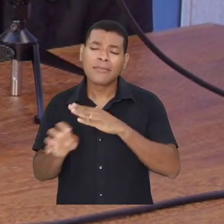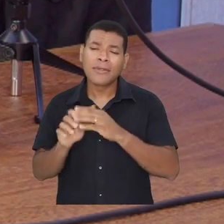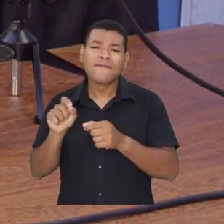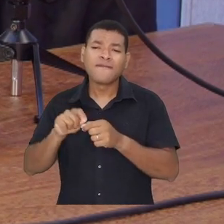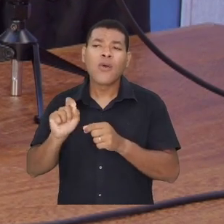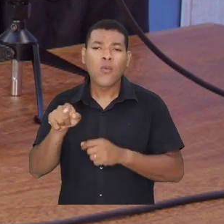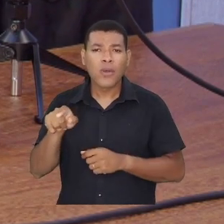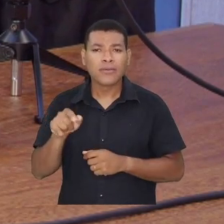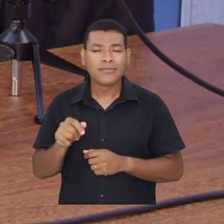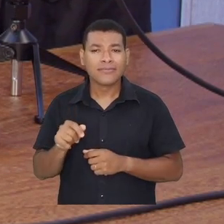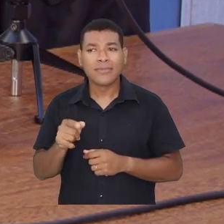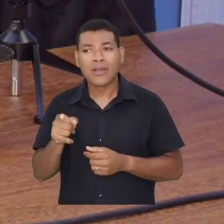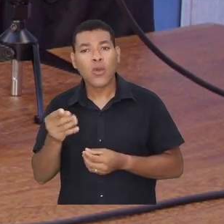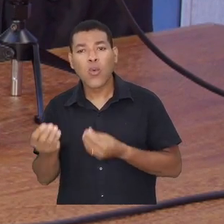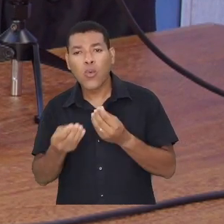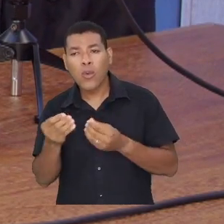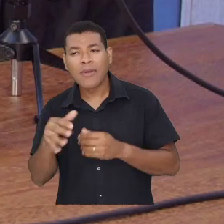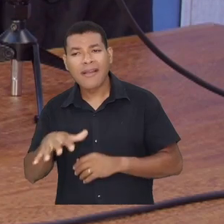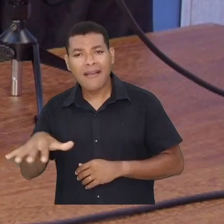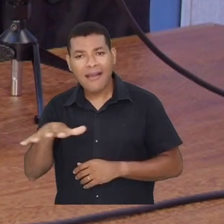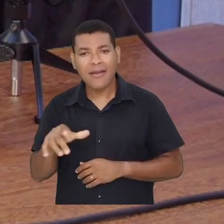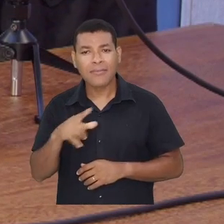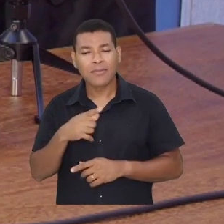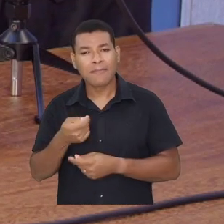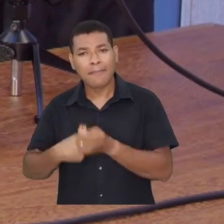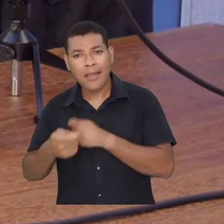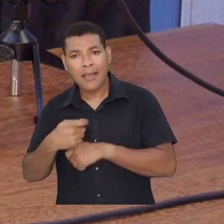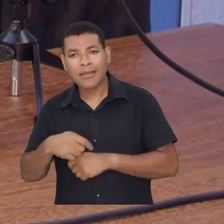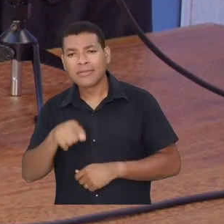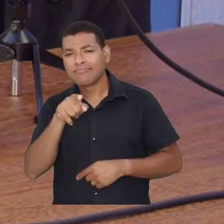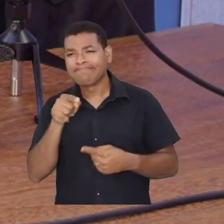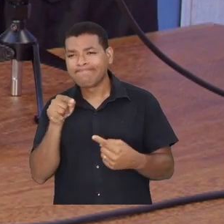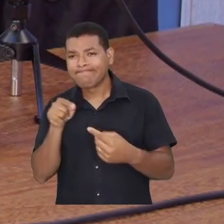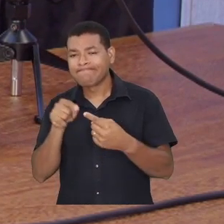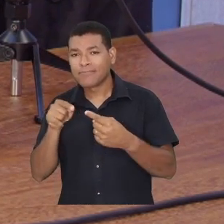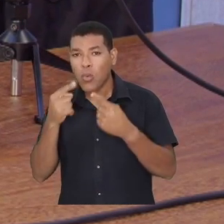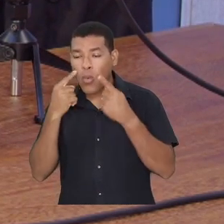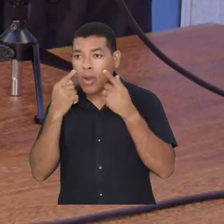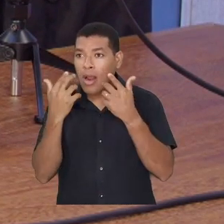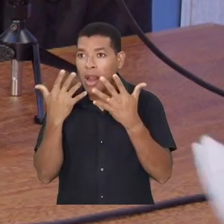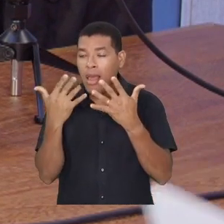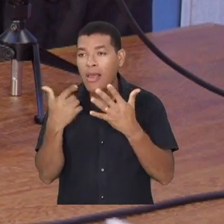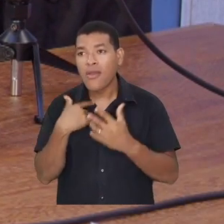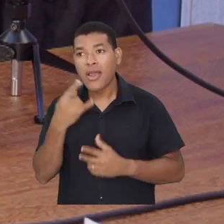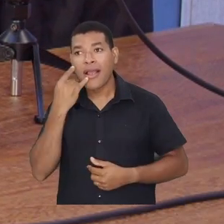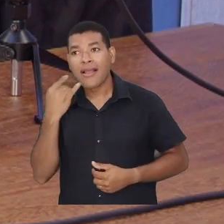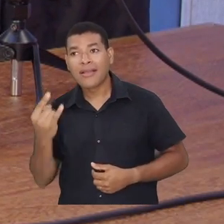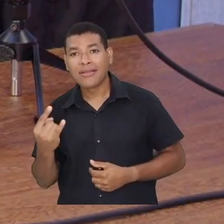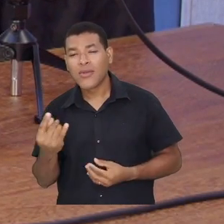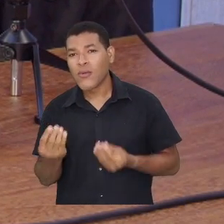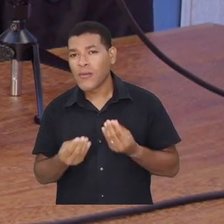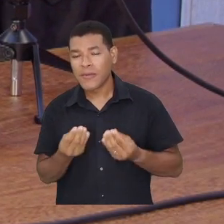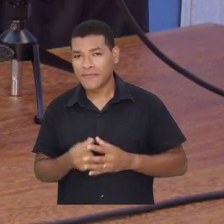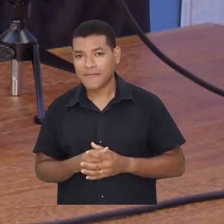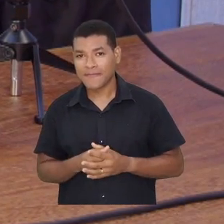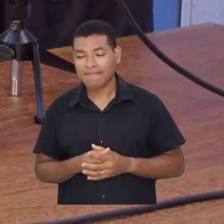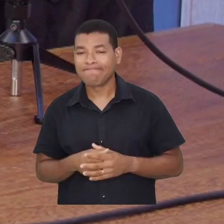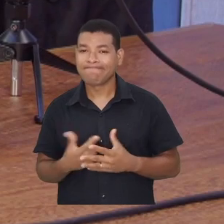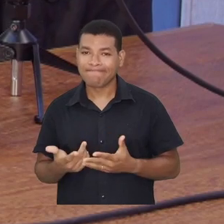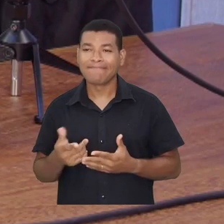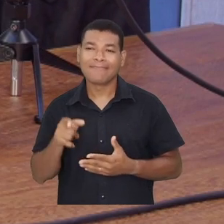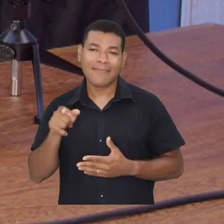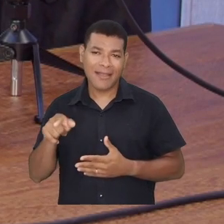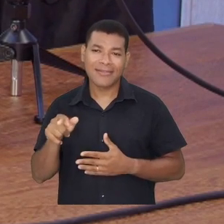faz, além de tudo isso, além do nicho de mercado dela, que realmente faz você brilhar os olhos em relação a ela? E aí, é tudo